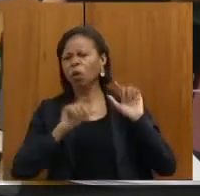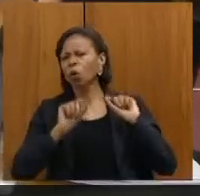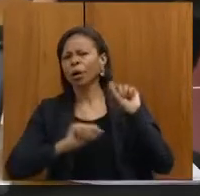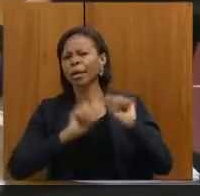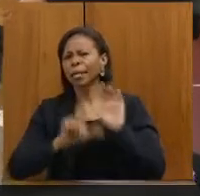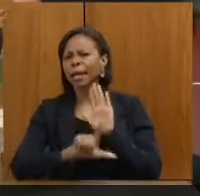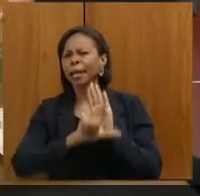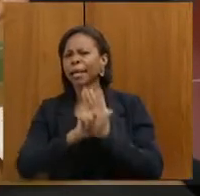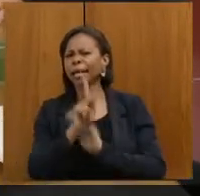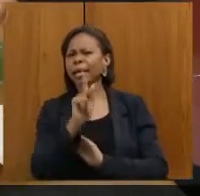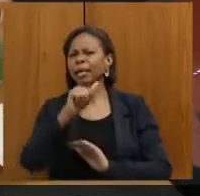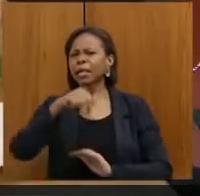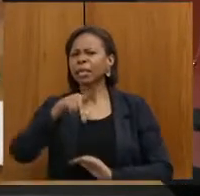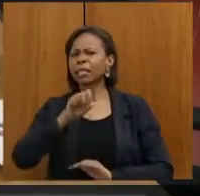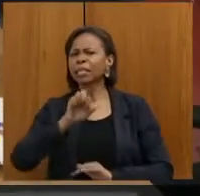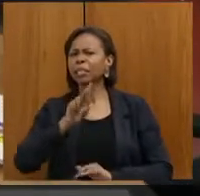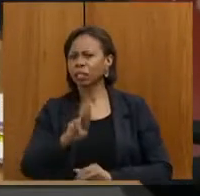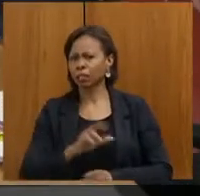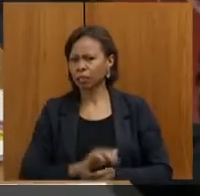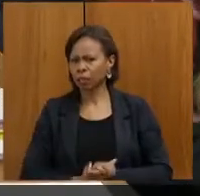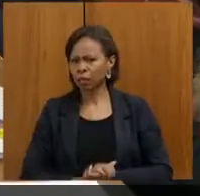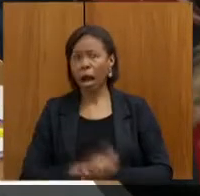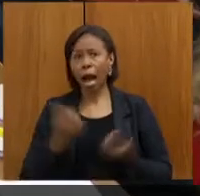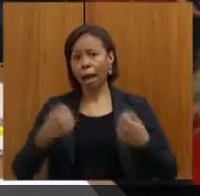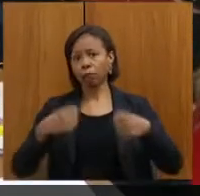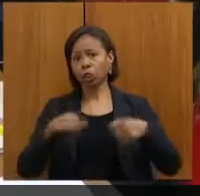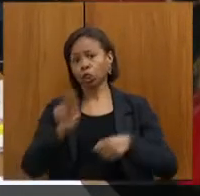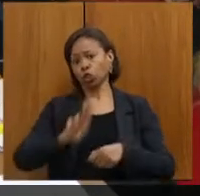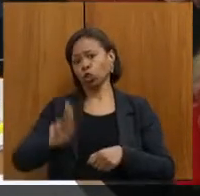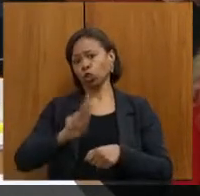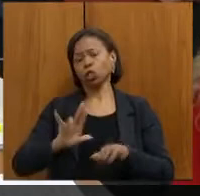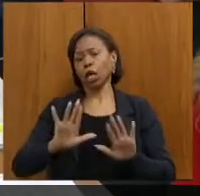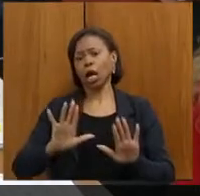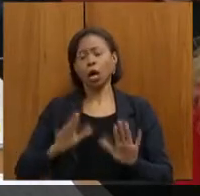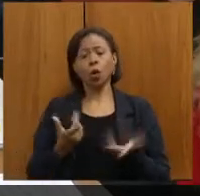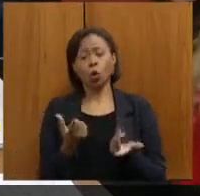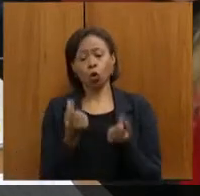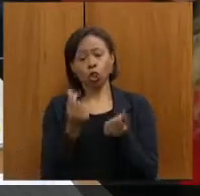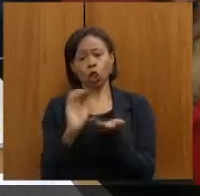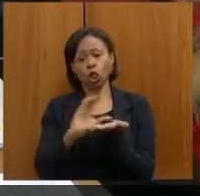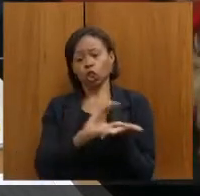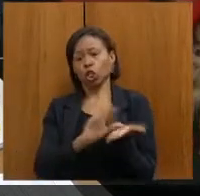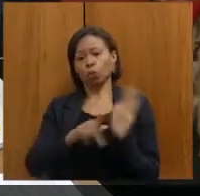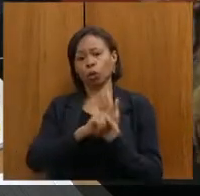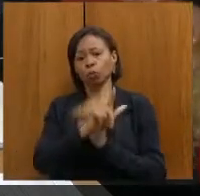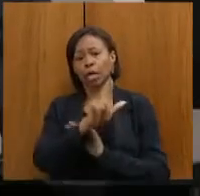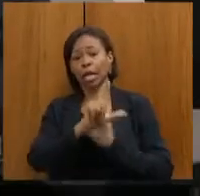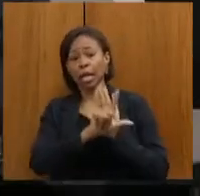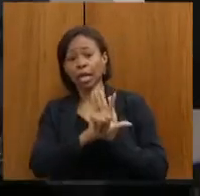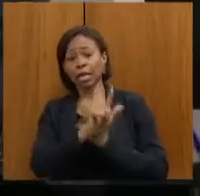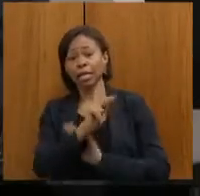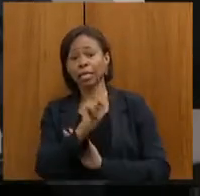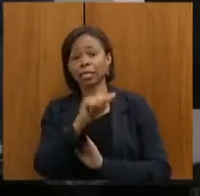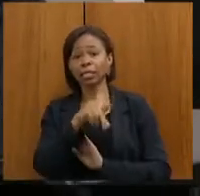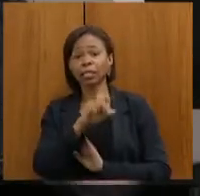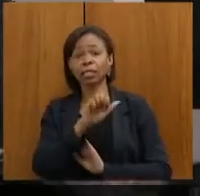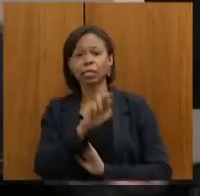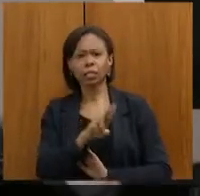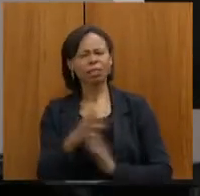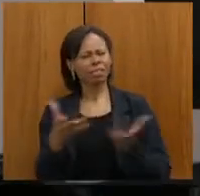questão da lei kandir a nós temos que usar o que nós temos de crédito a lei kandir pelo amor de Deus